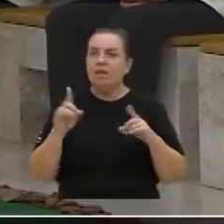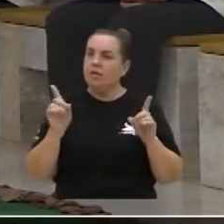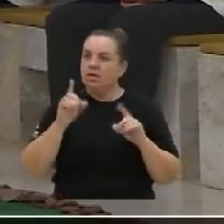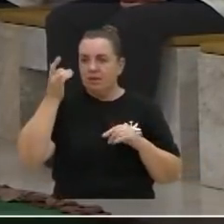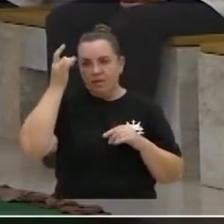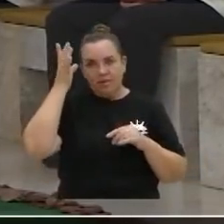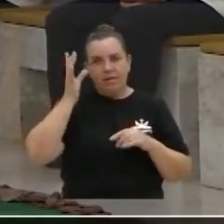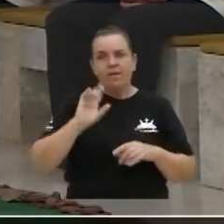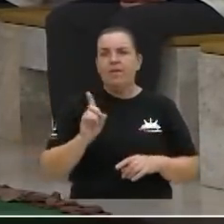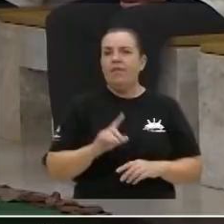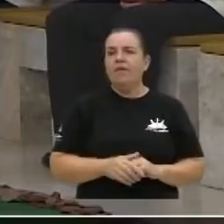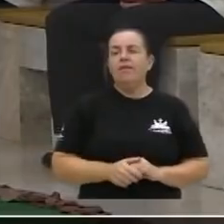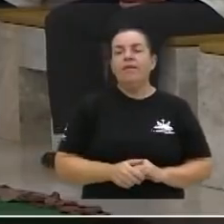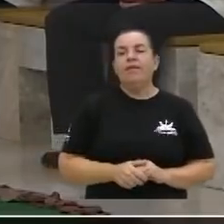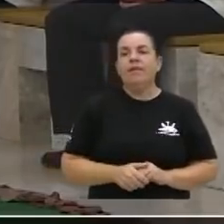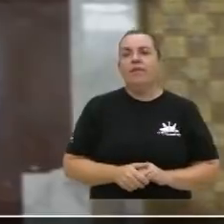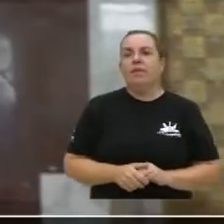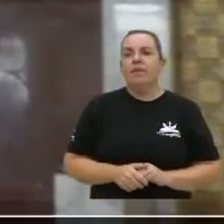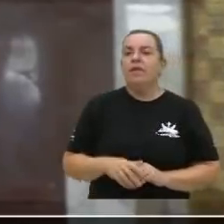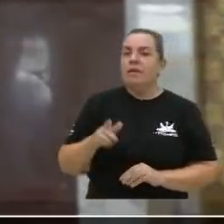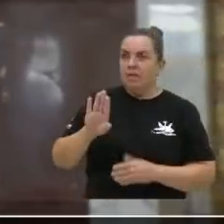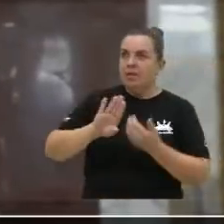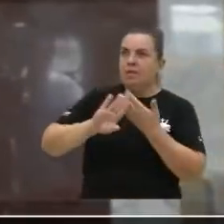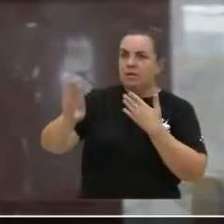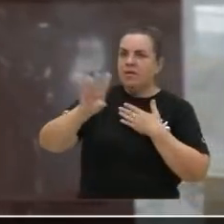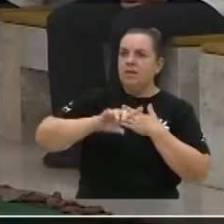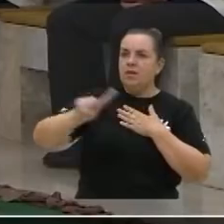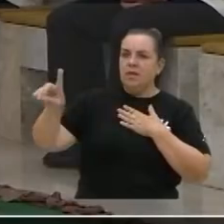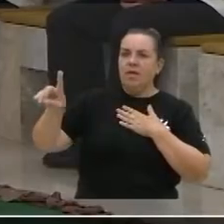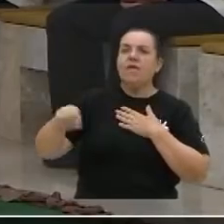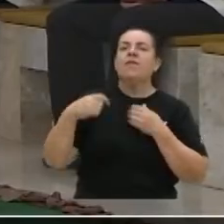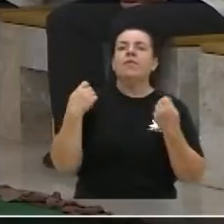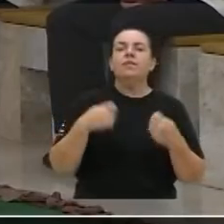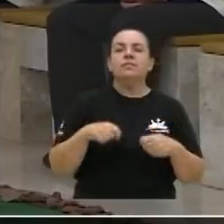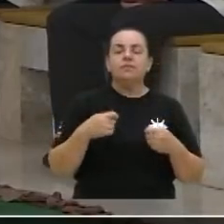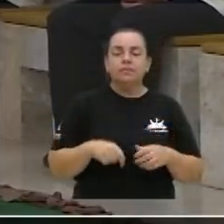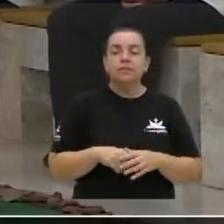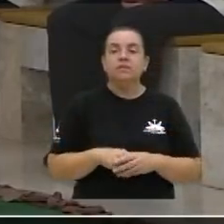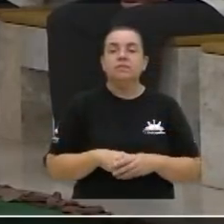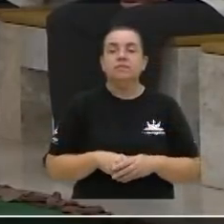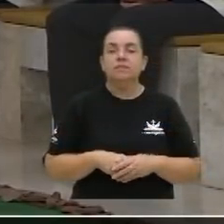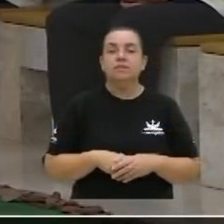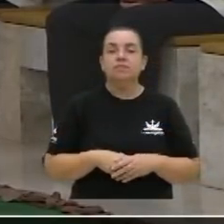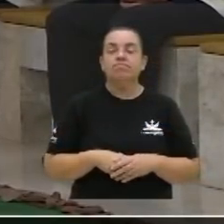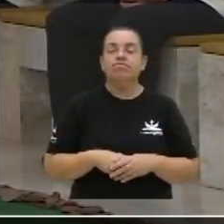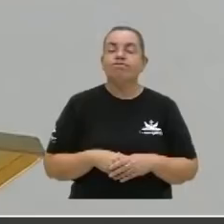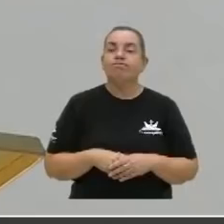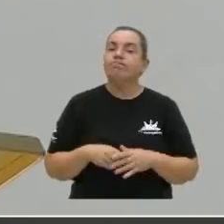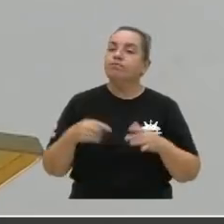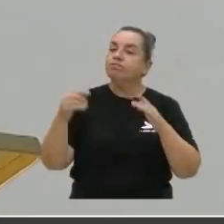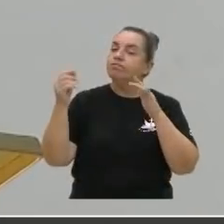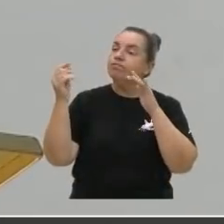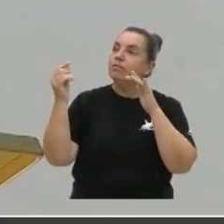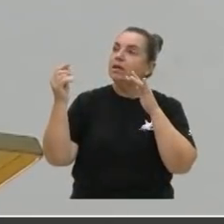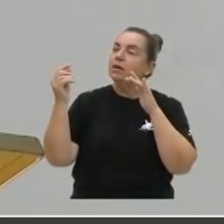fácil, de Deus, é preciso estar em sintonia com Ele.